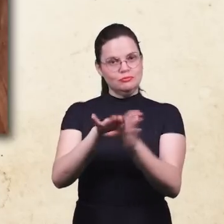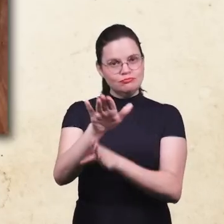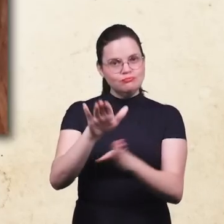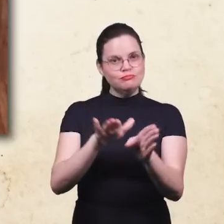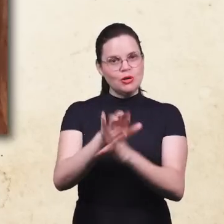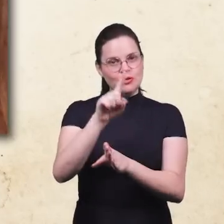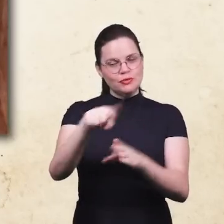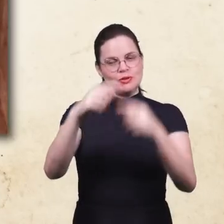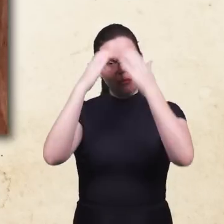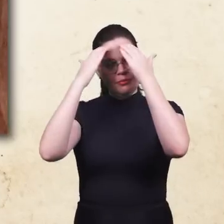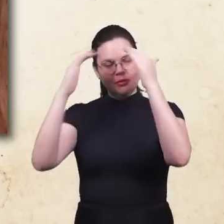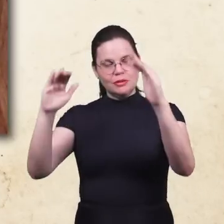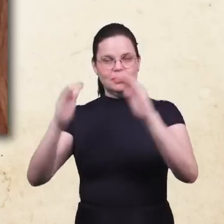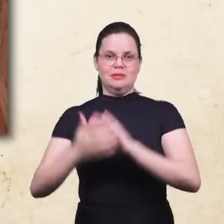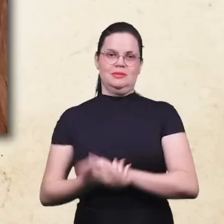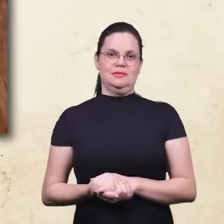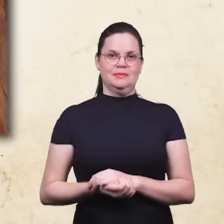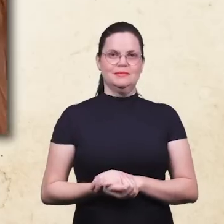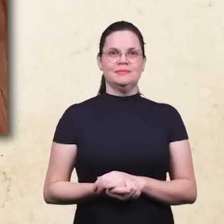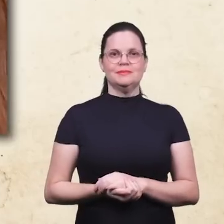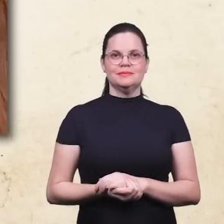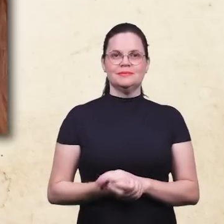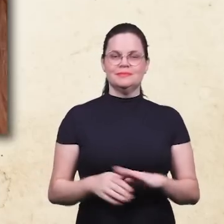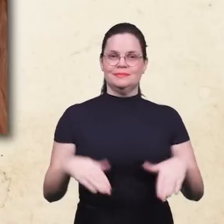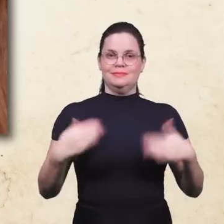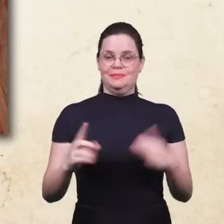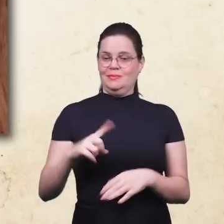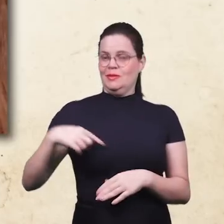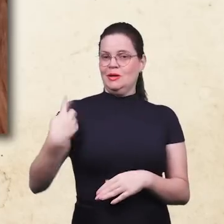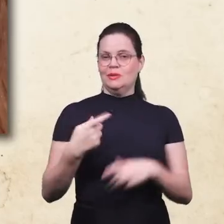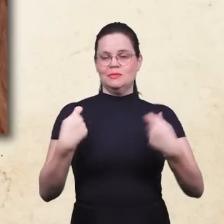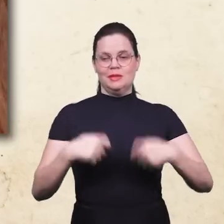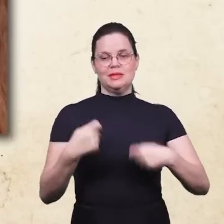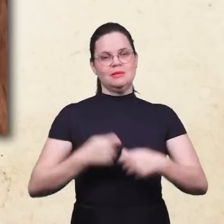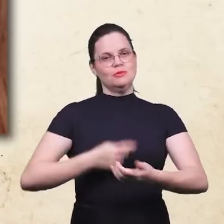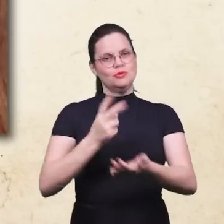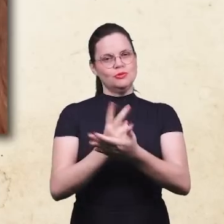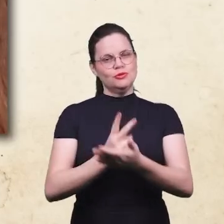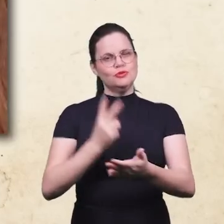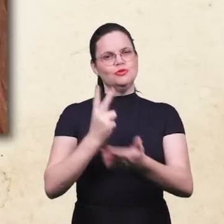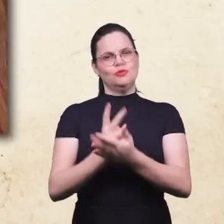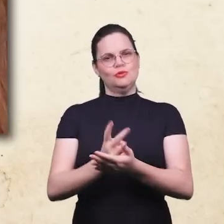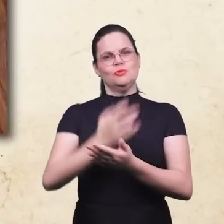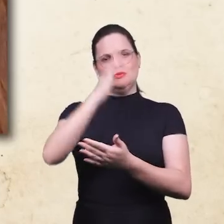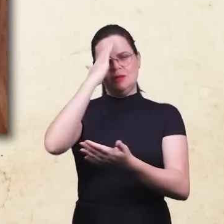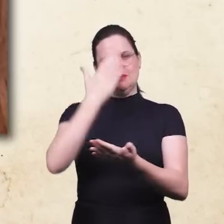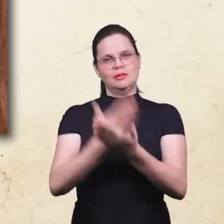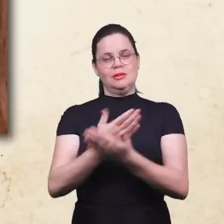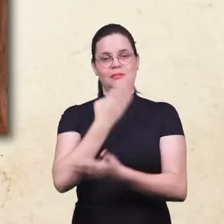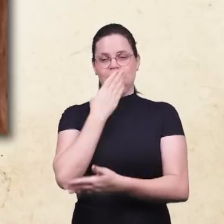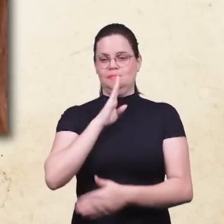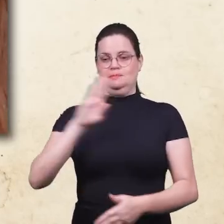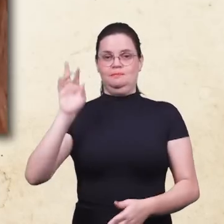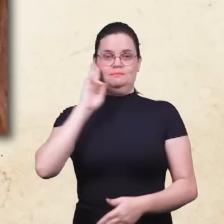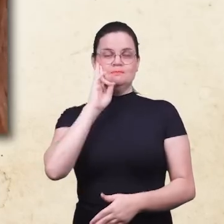fazer. Então, que nós possamos permanecer nas promessas que o Senhor tem feito e lembrar que